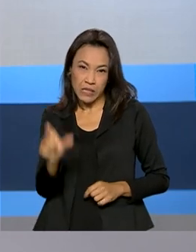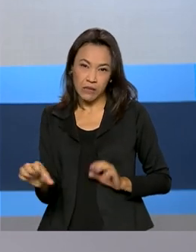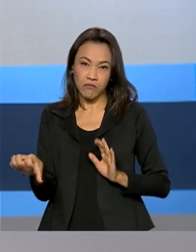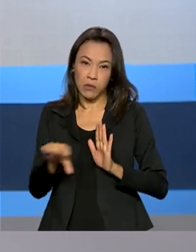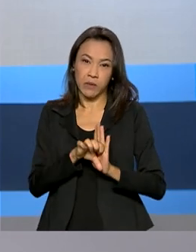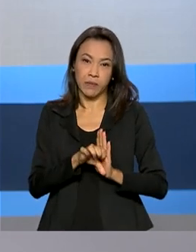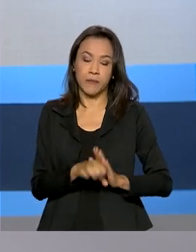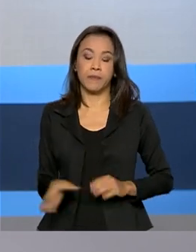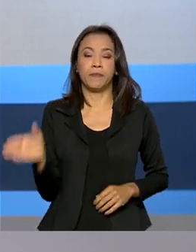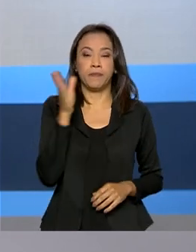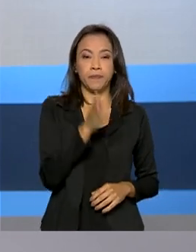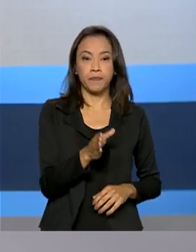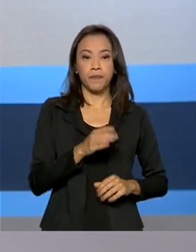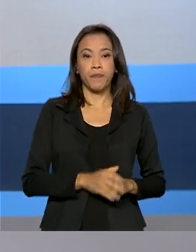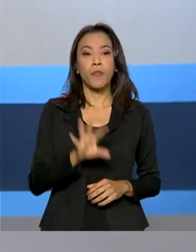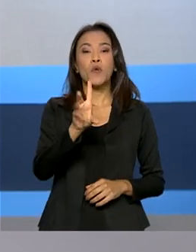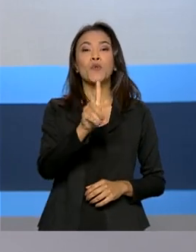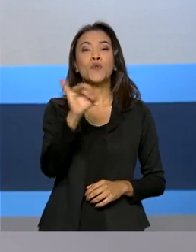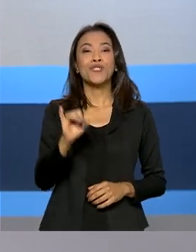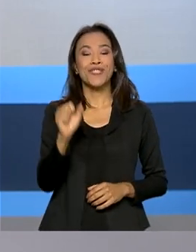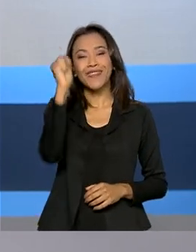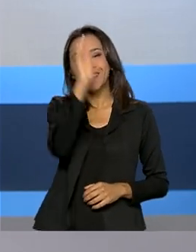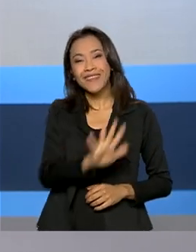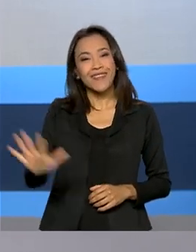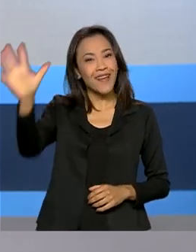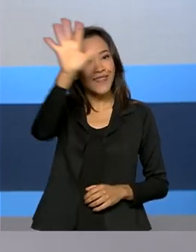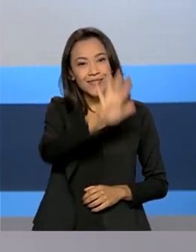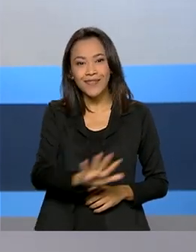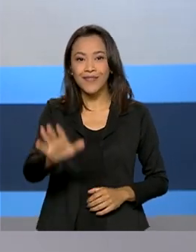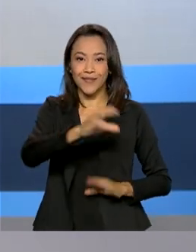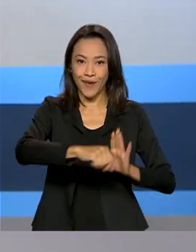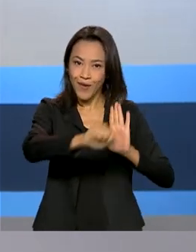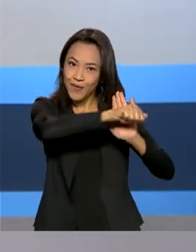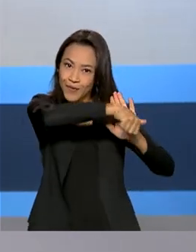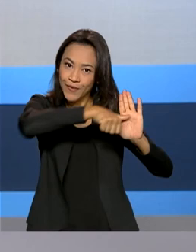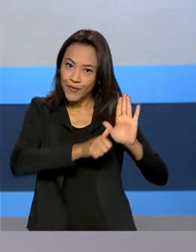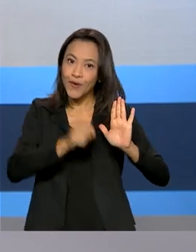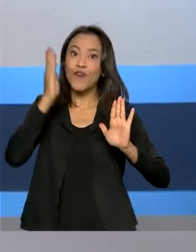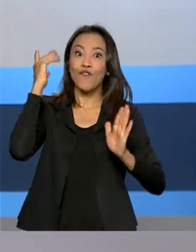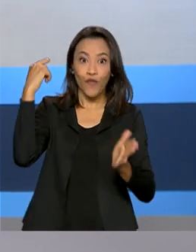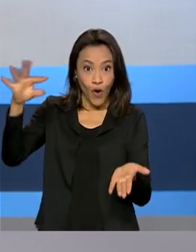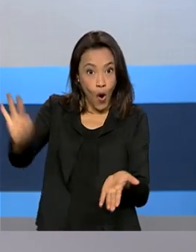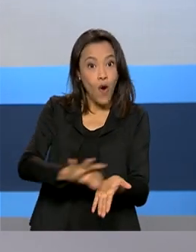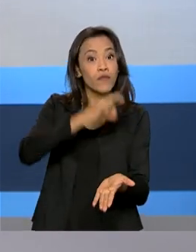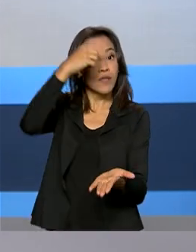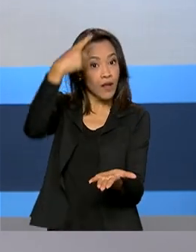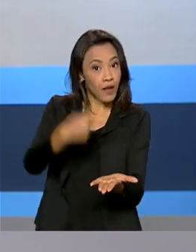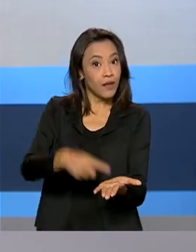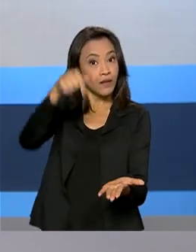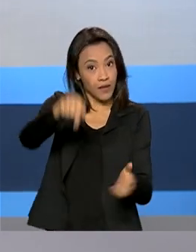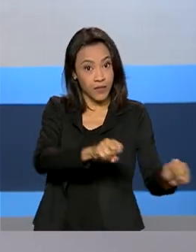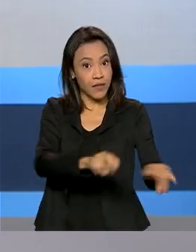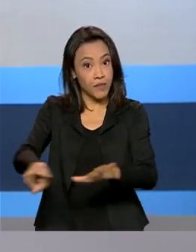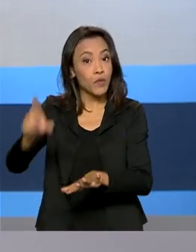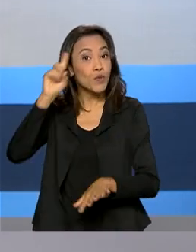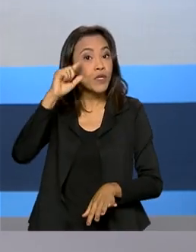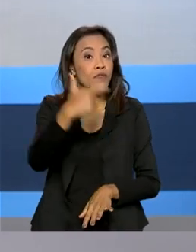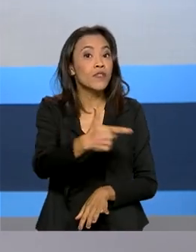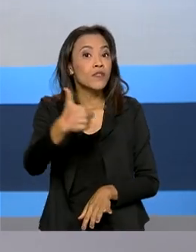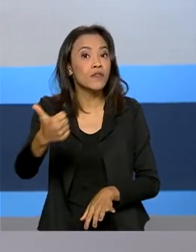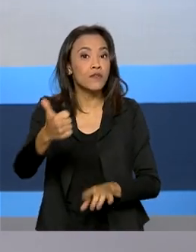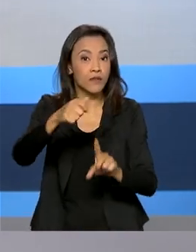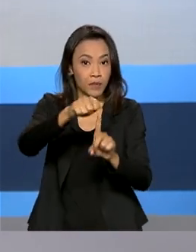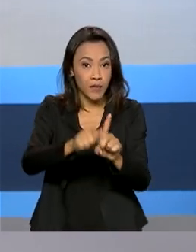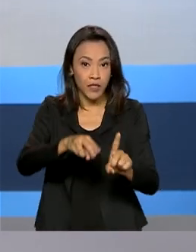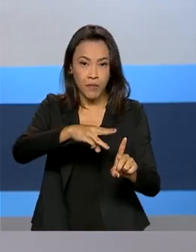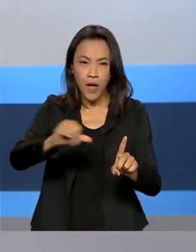é o dia nacional da síndrome de Down foi oficializado pelo governo esta semana a data 21 de Março pretende reforçar